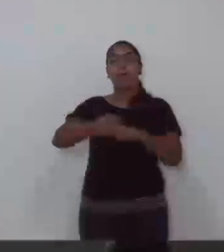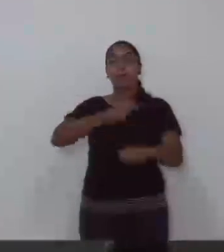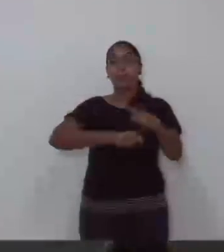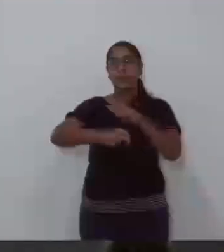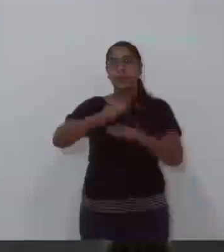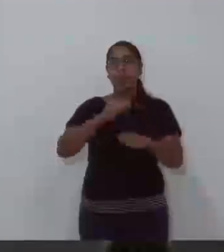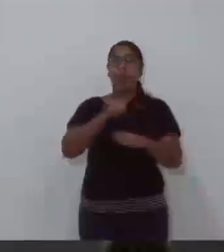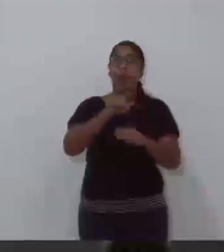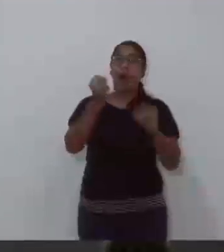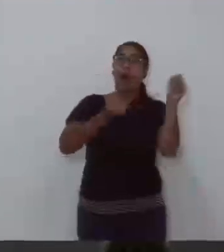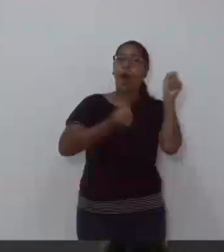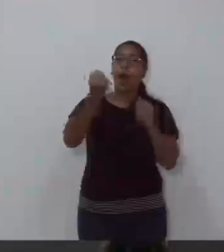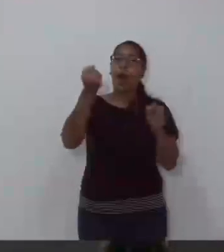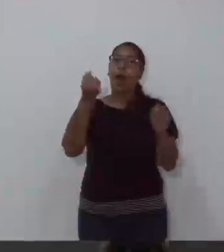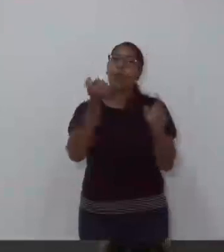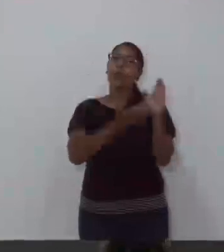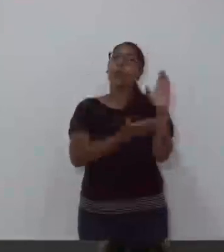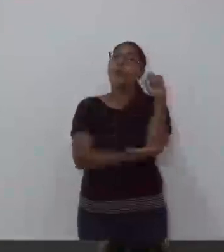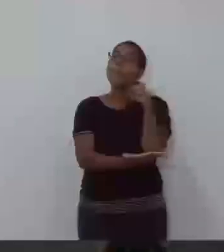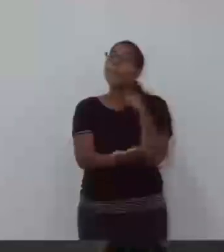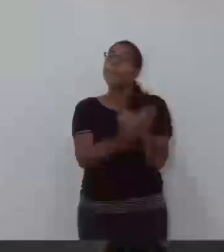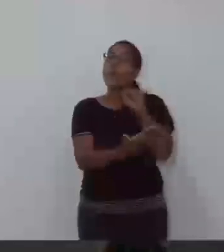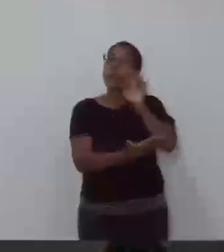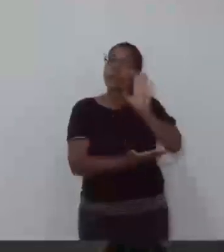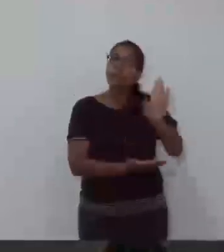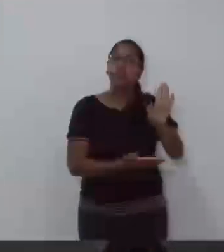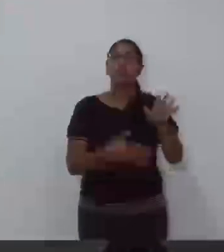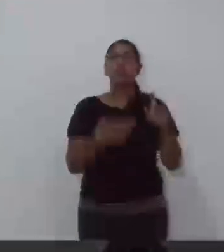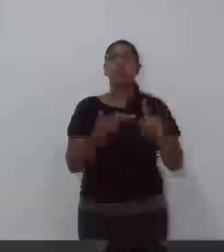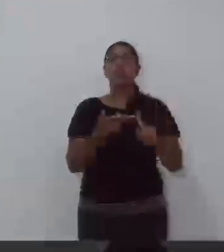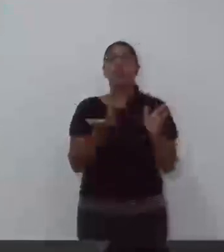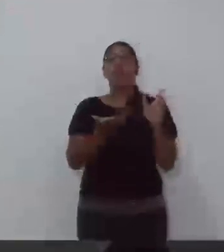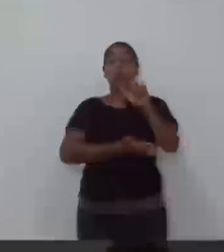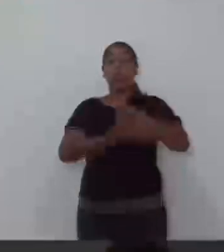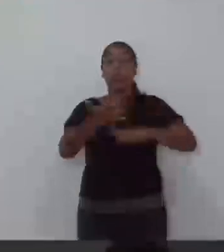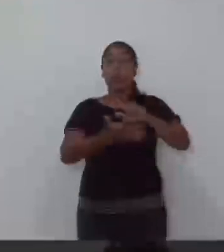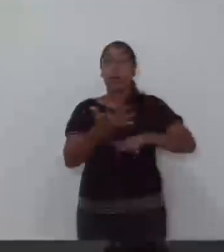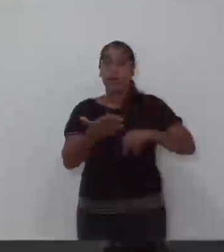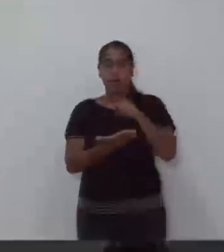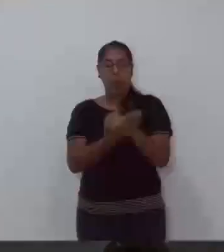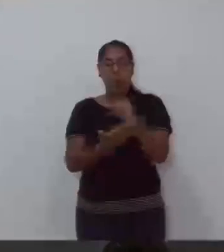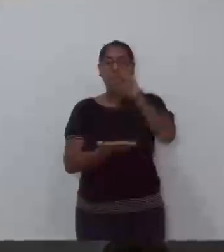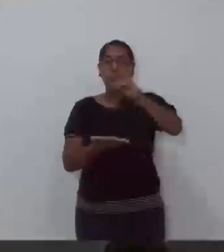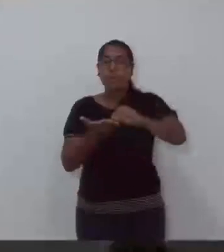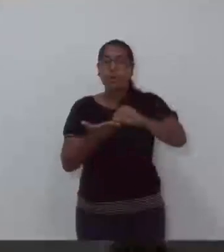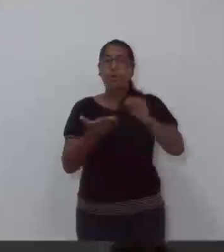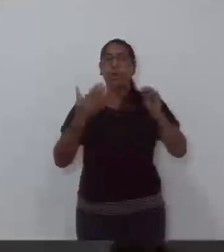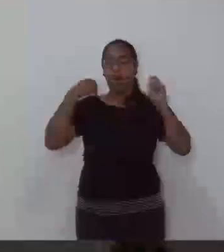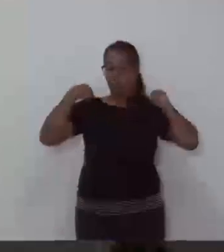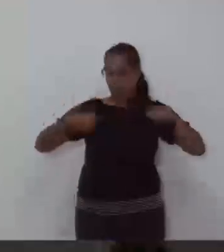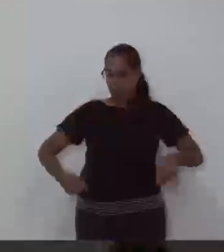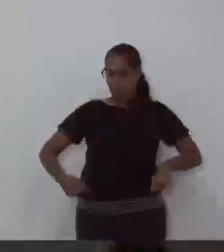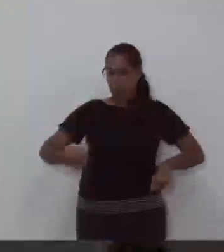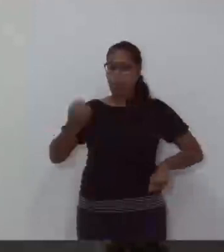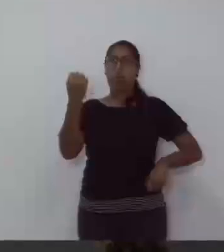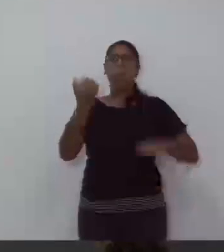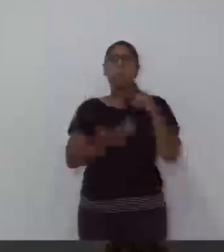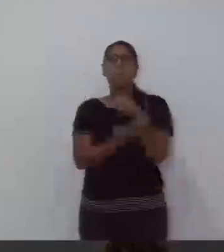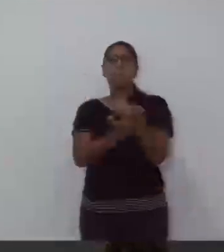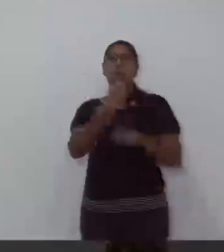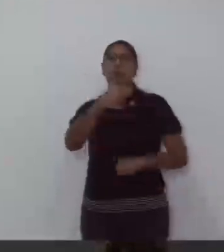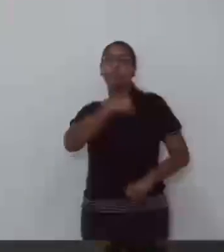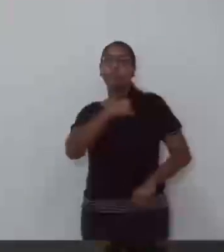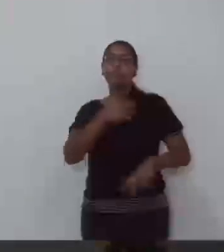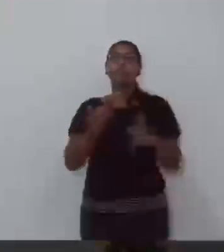nos veículos oficiais e conveniados, documentos oficiais, prédios públicos, uniformes, placas de publicidade